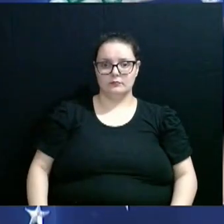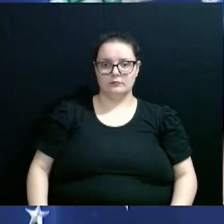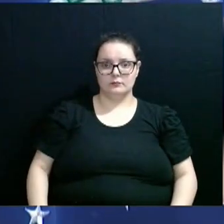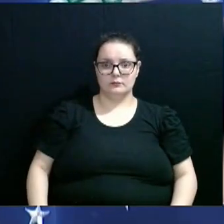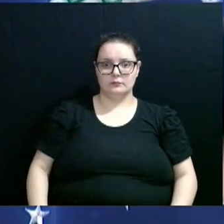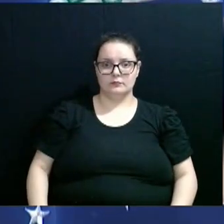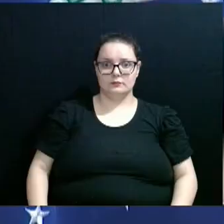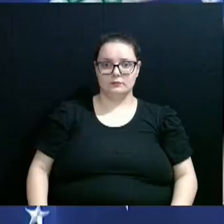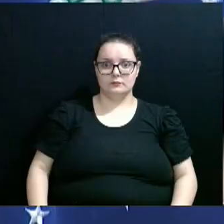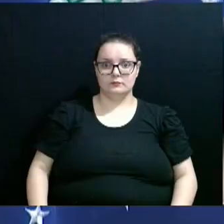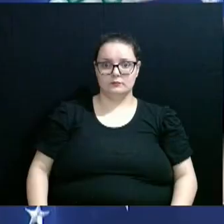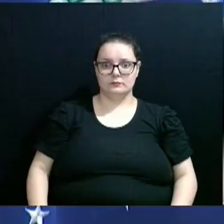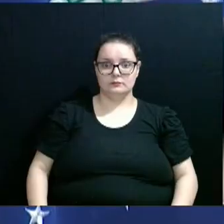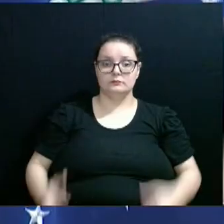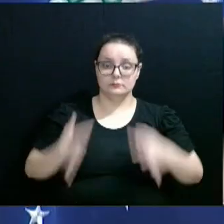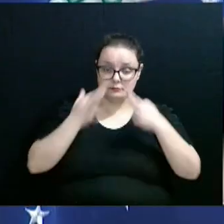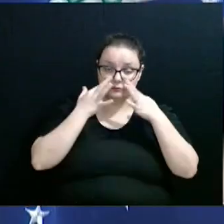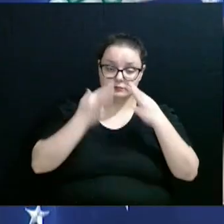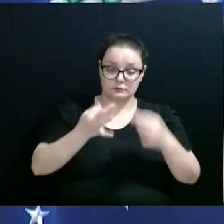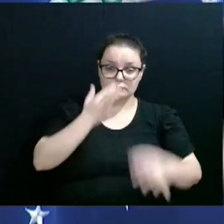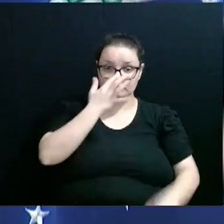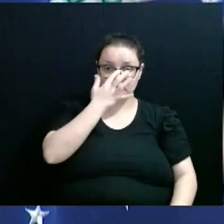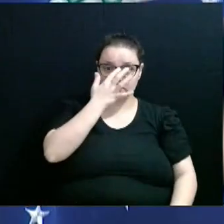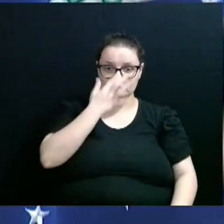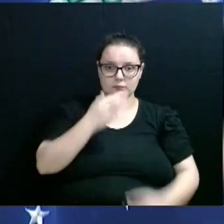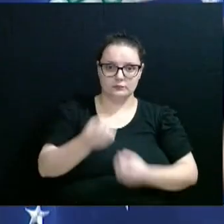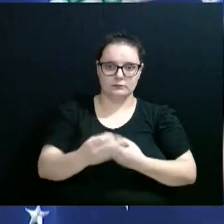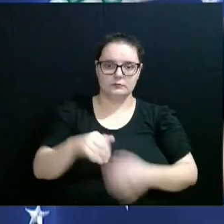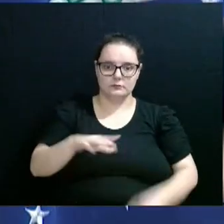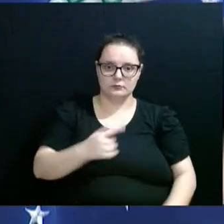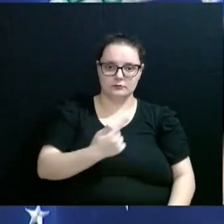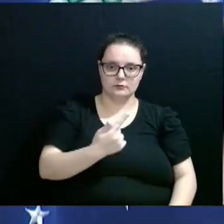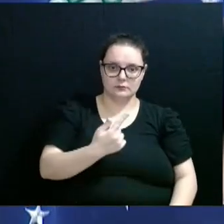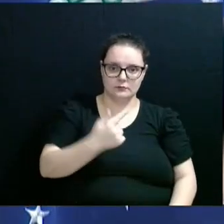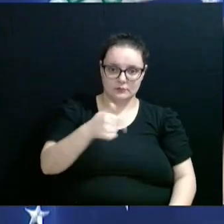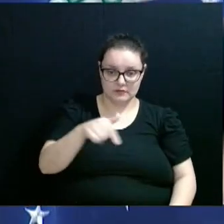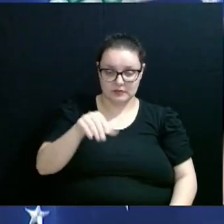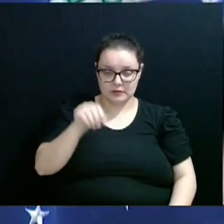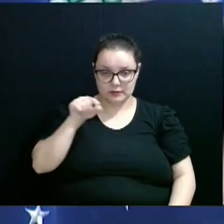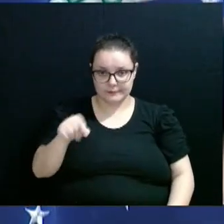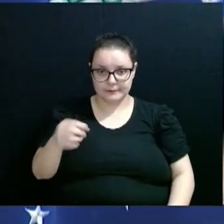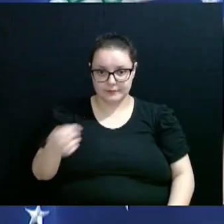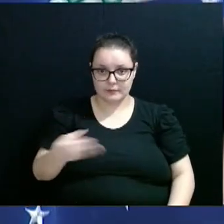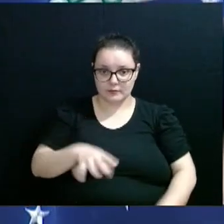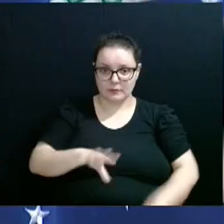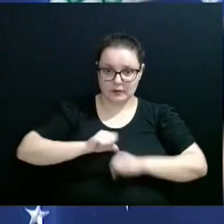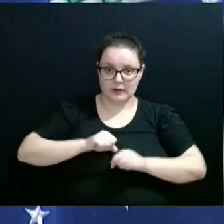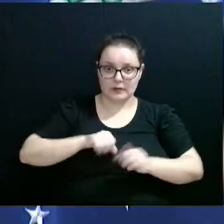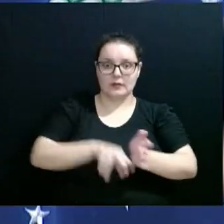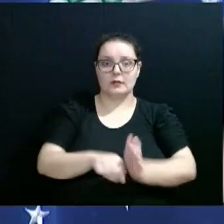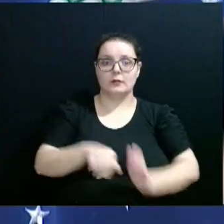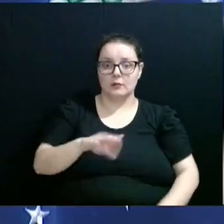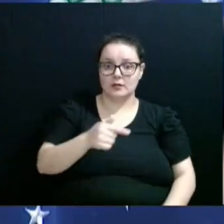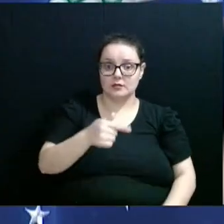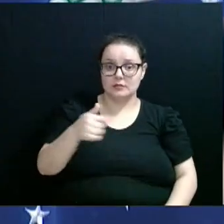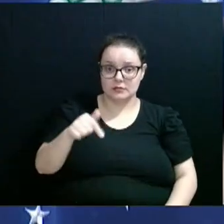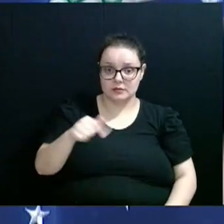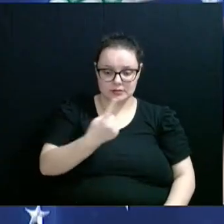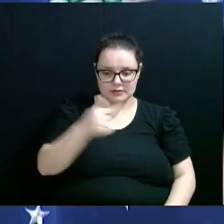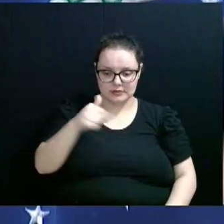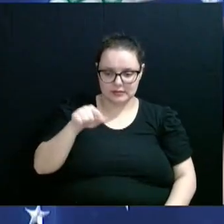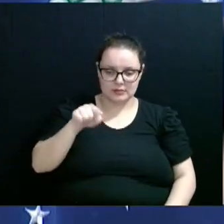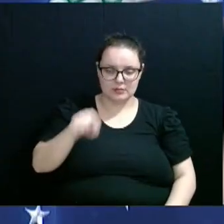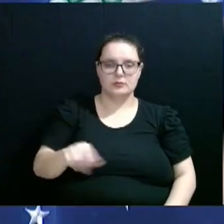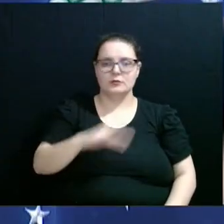nos atemos aos dados. São mais de 70 mil novos casos, mais de 17 mil óbitos no Brasil, é uma